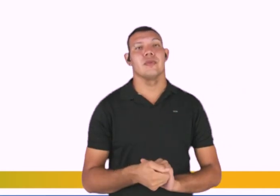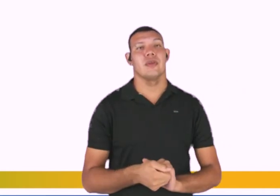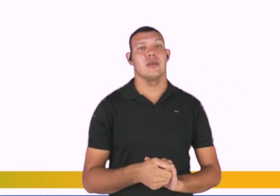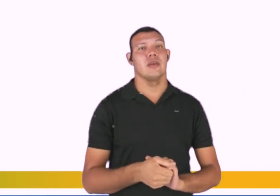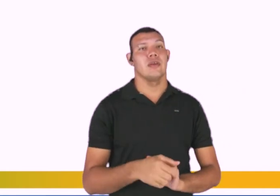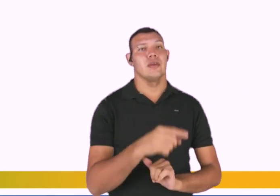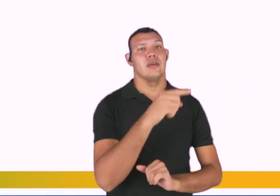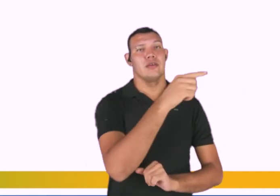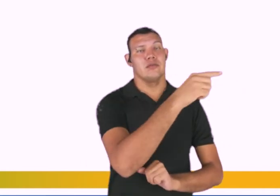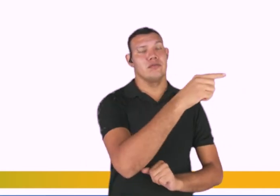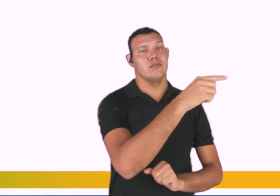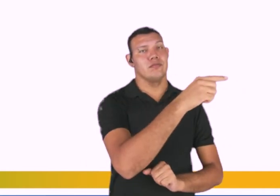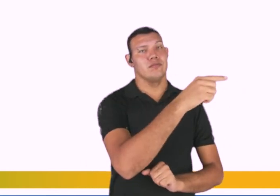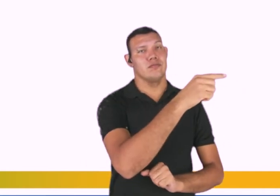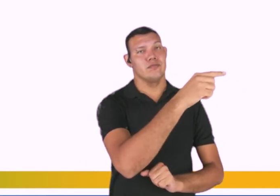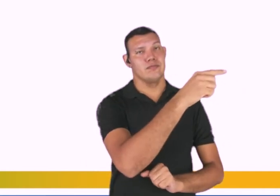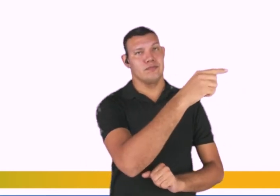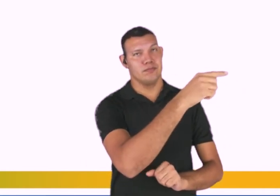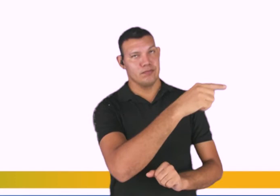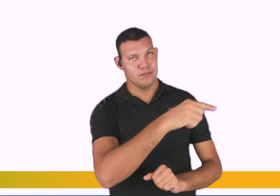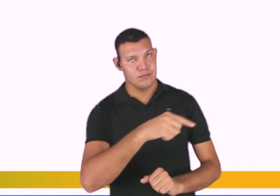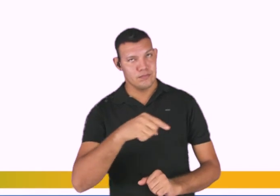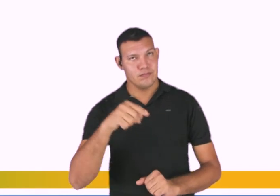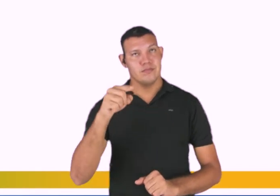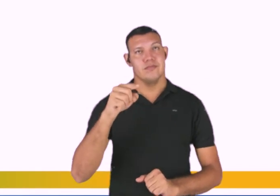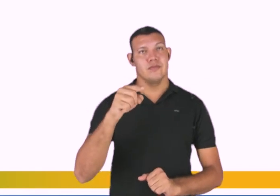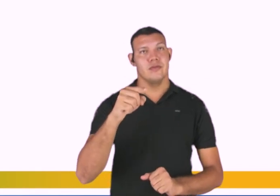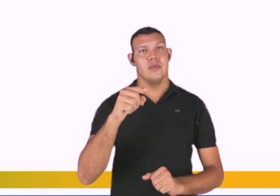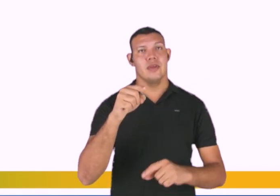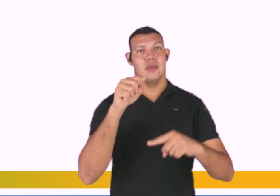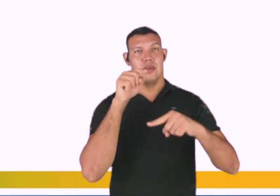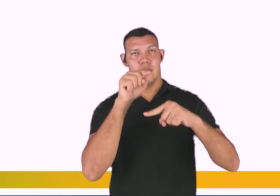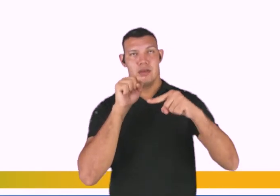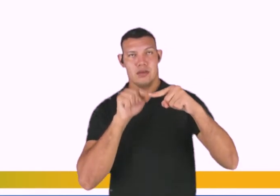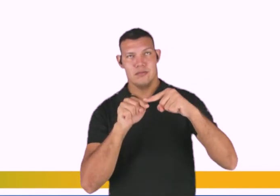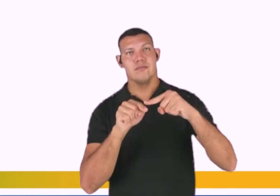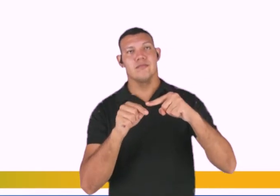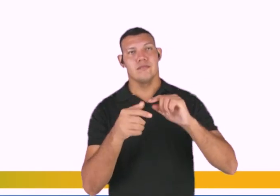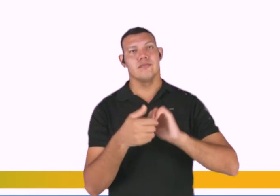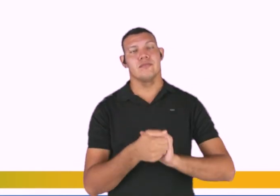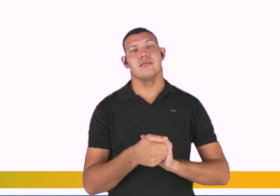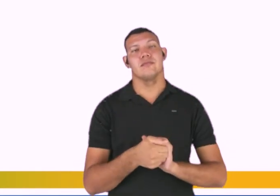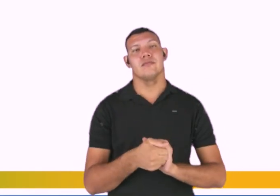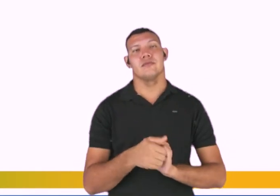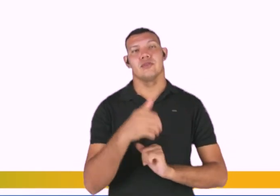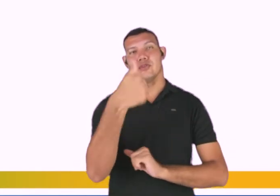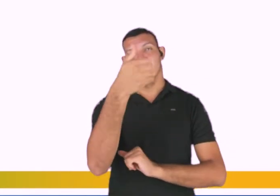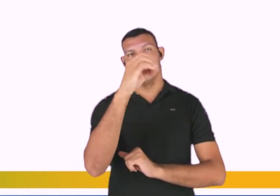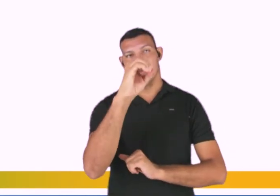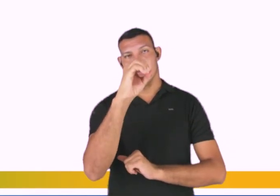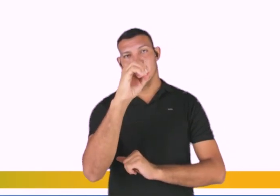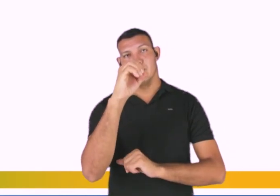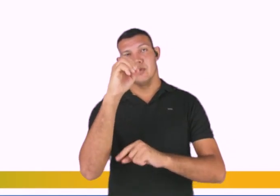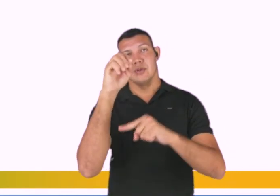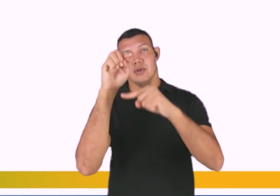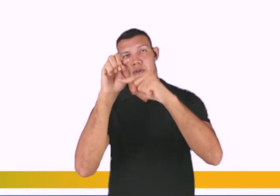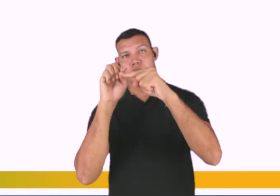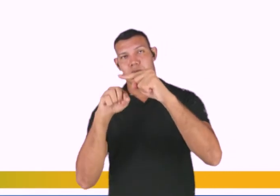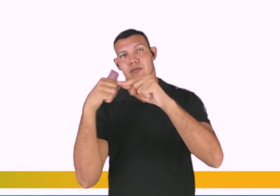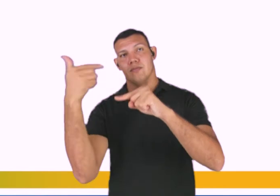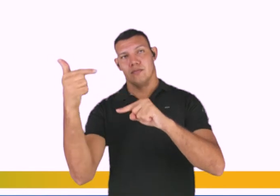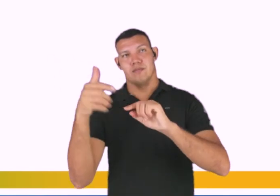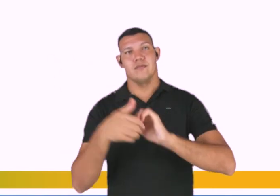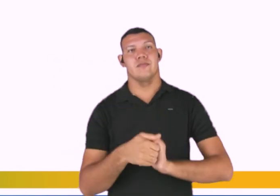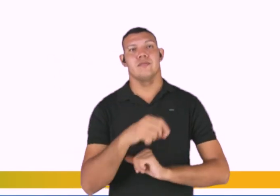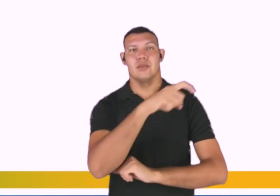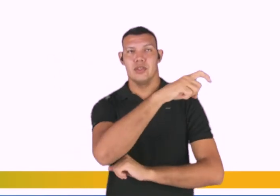x, vamos dividir os dois membros por 2. E aí nós teremos o valor